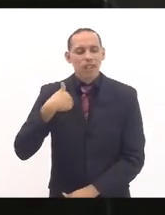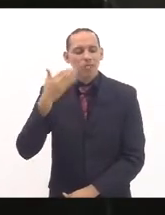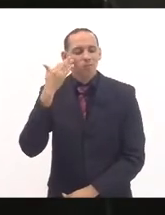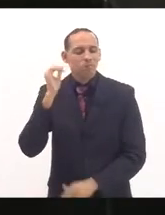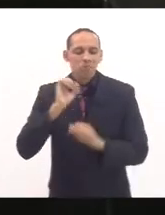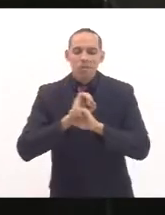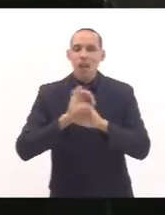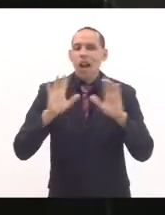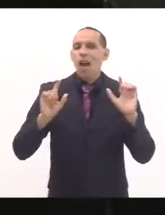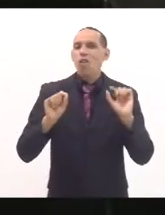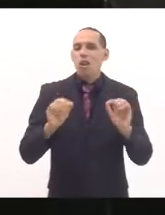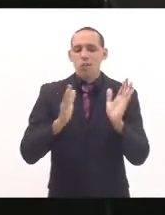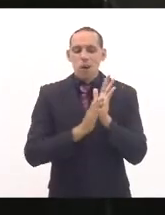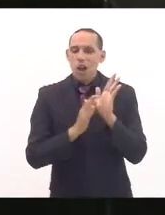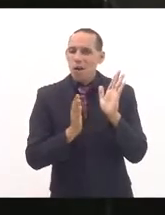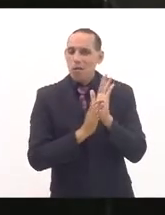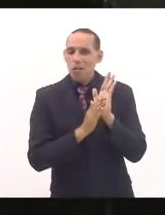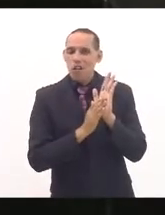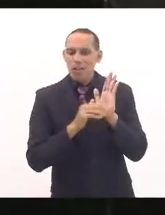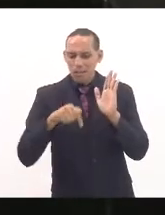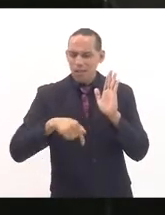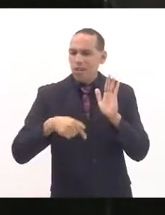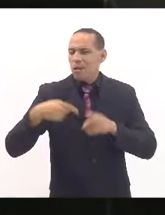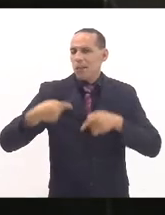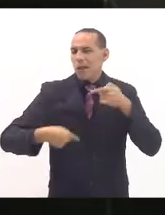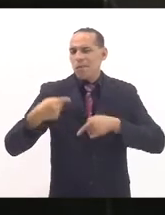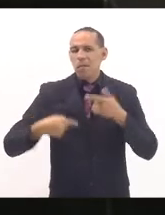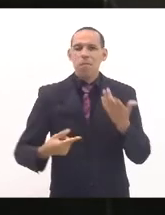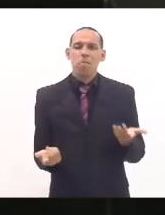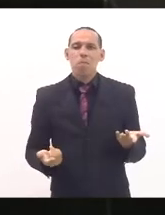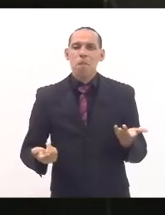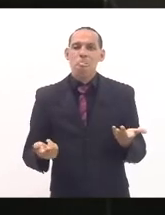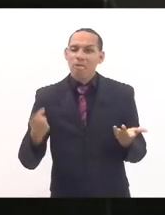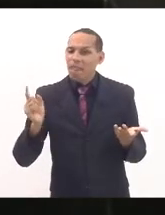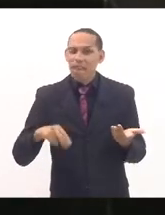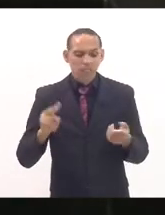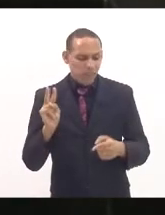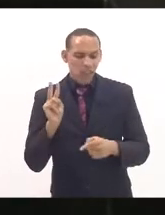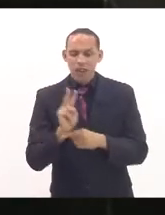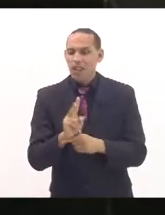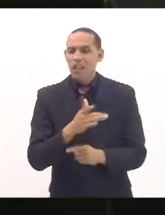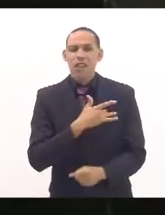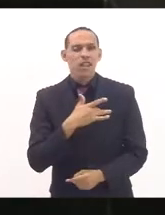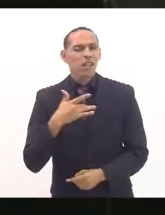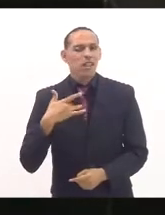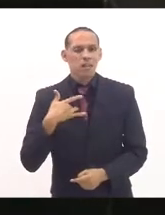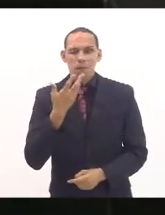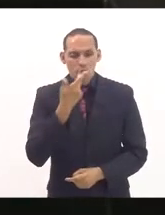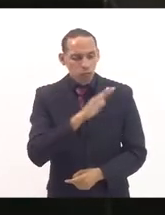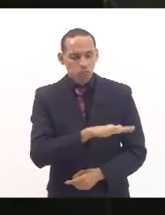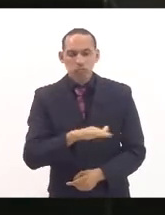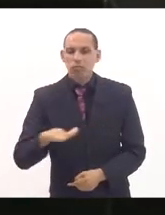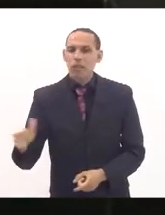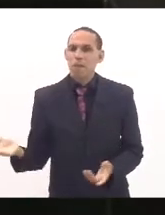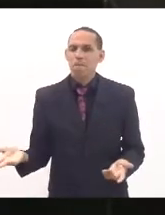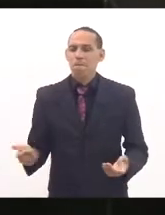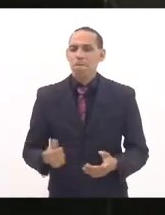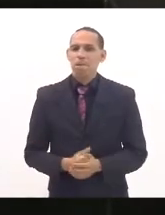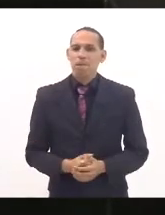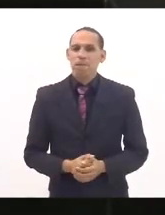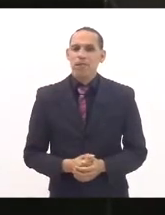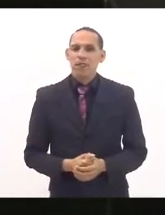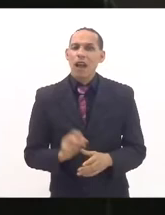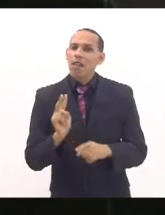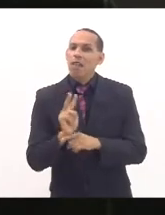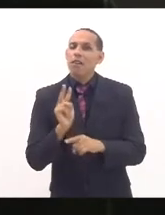bem a proposta que está sendo discutida aqui. Uma proposta que defende a saúde das nossas crianças, que